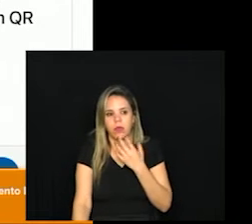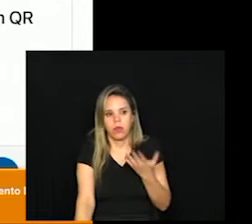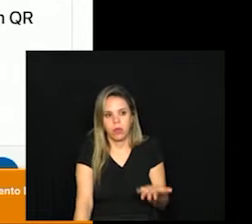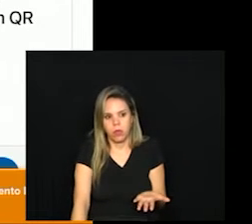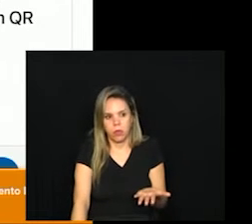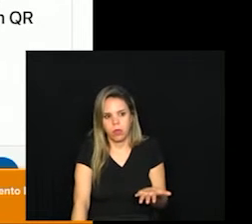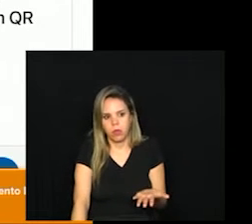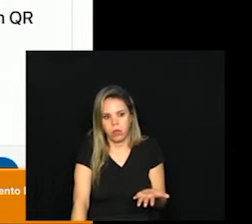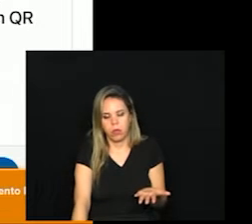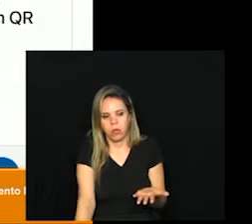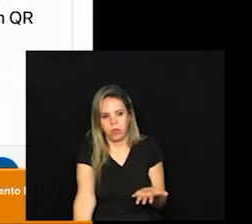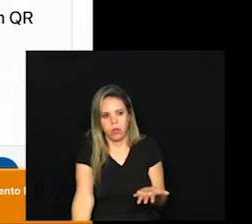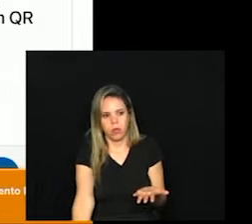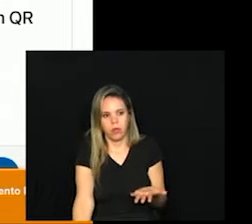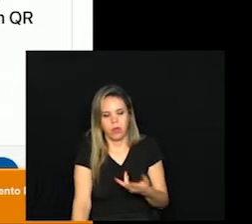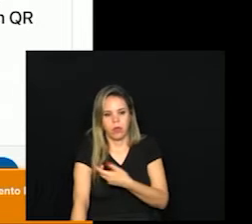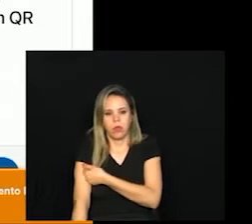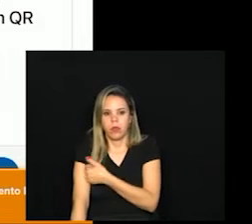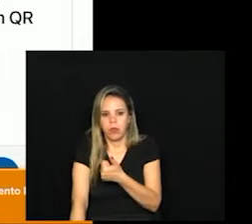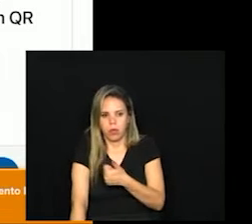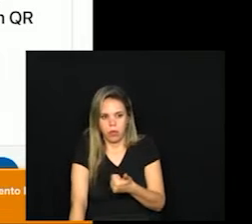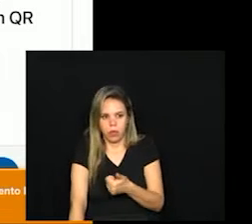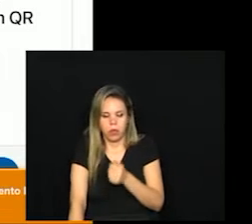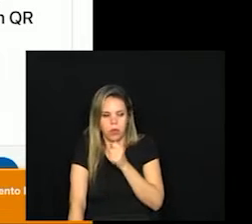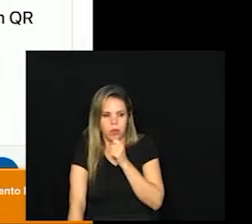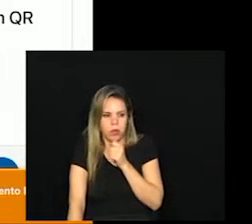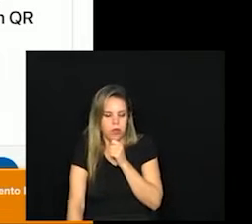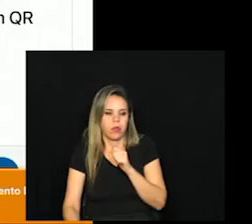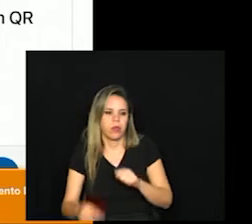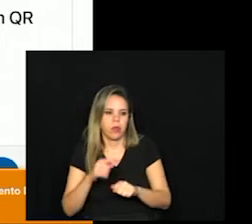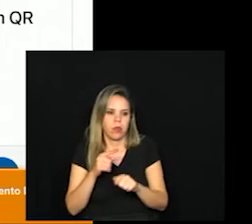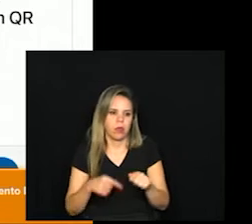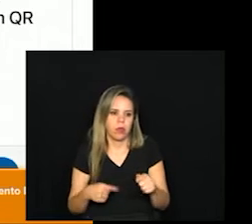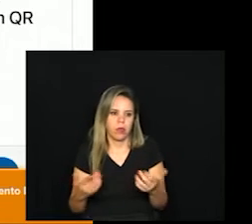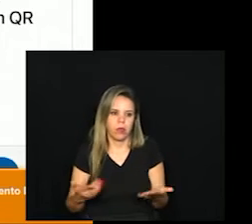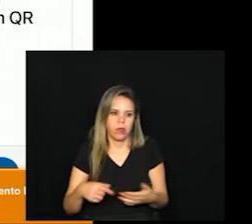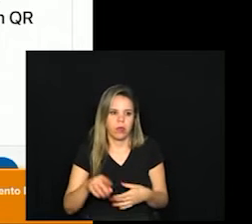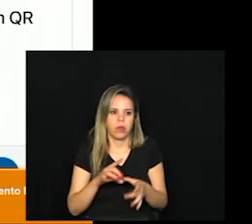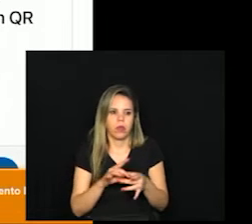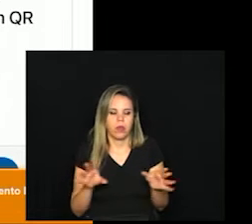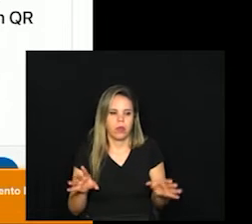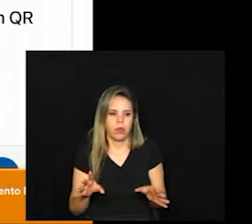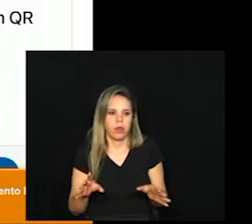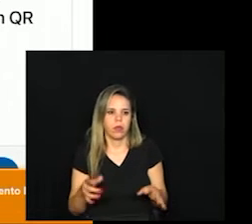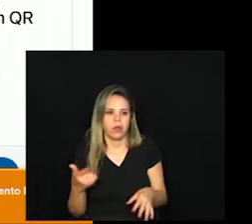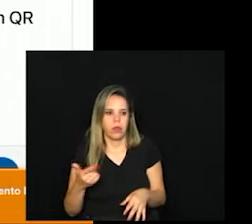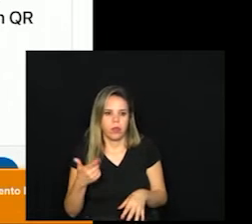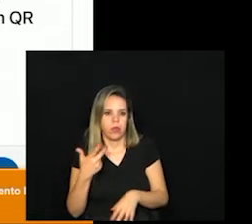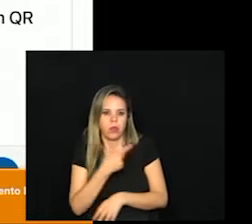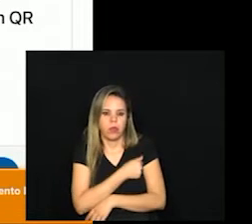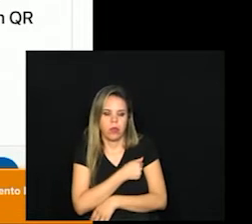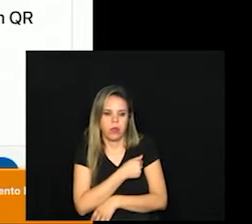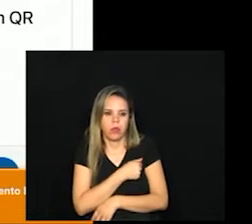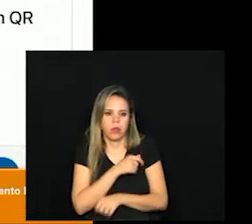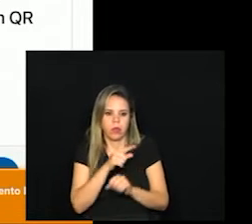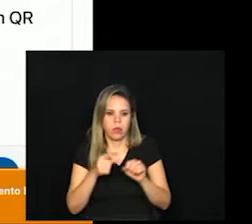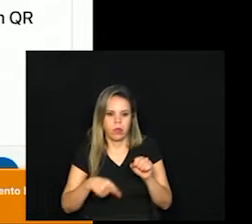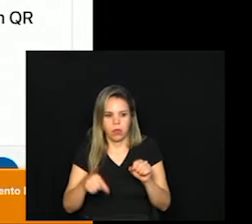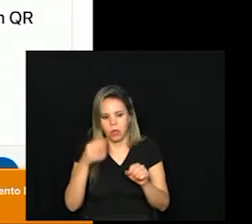que provavelmente tomaram a primeira dose da AstraZeneca, mas agora foi liberado que elas tomem a segunda dose da